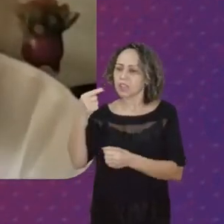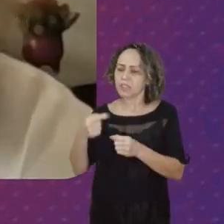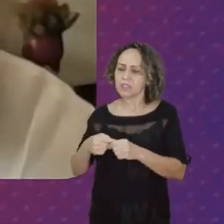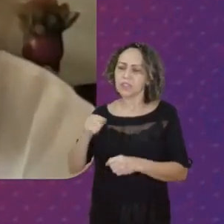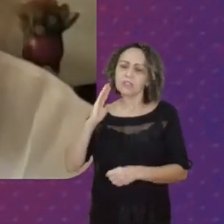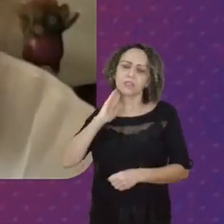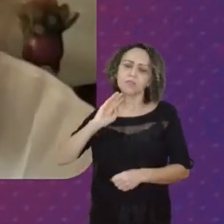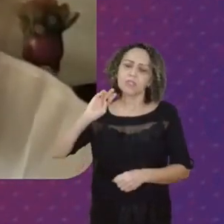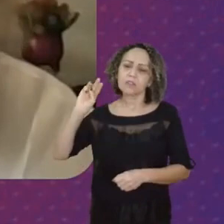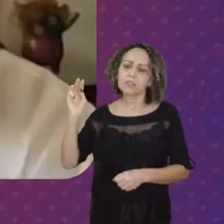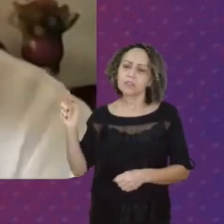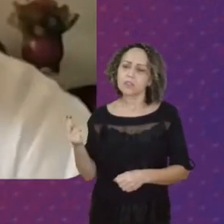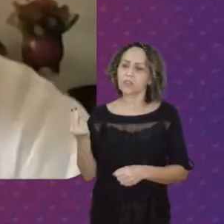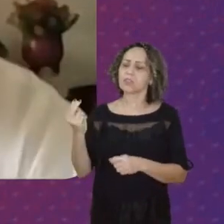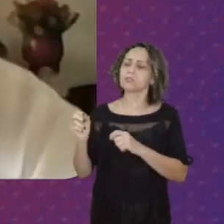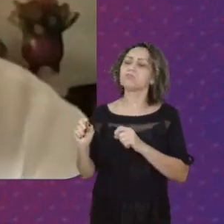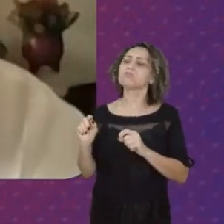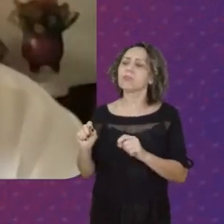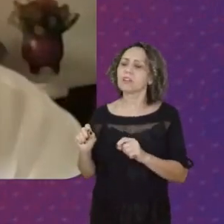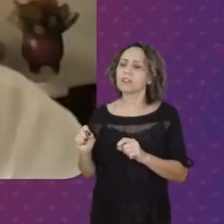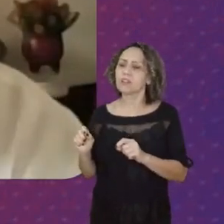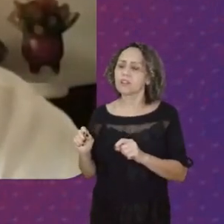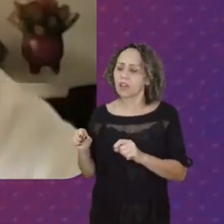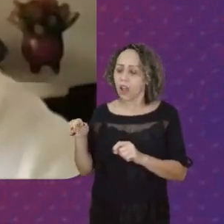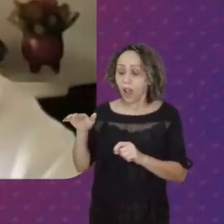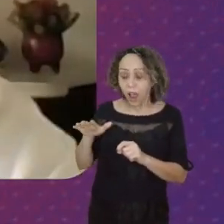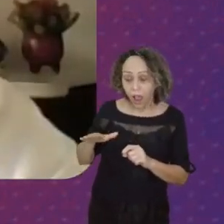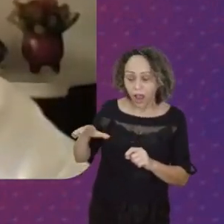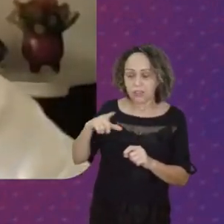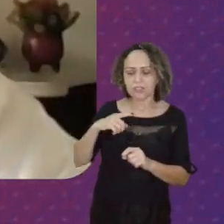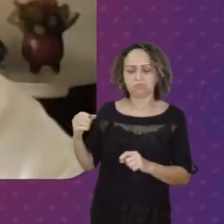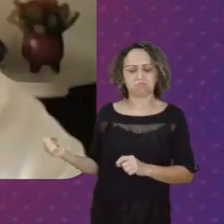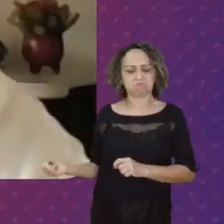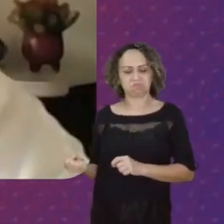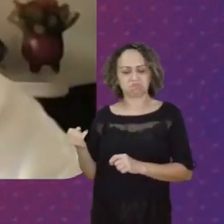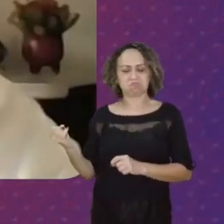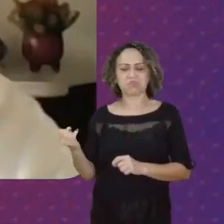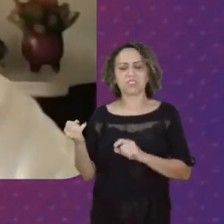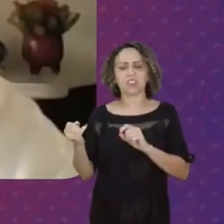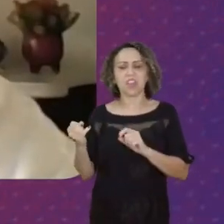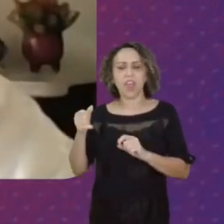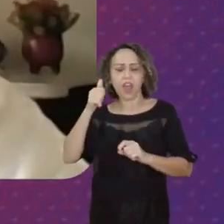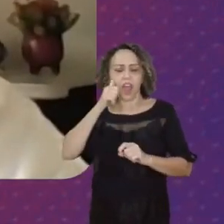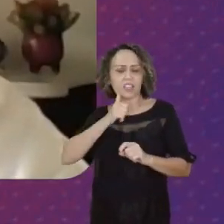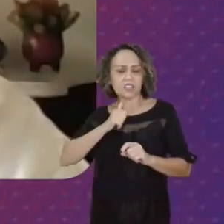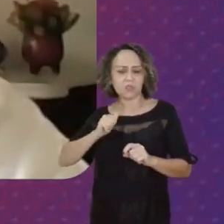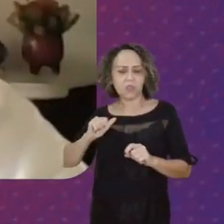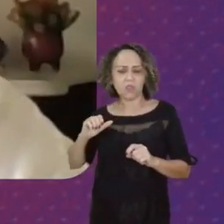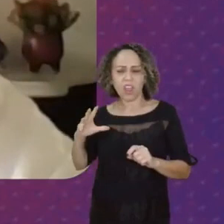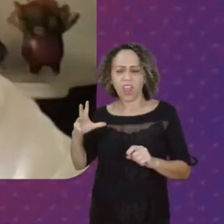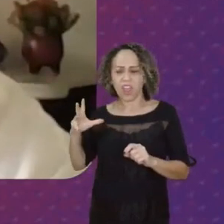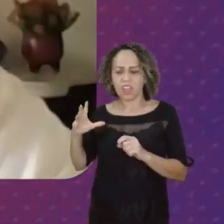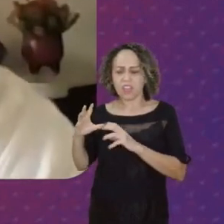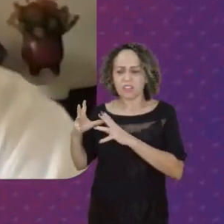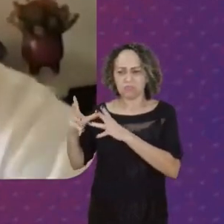também uma organização ali importante das mulheres do